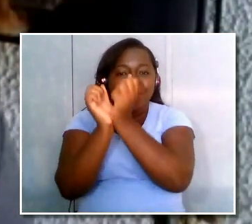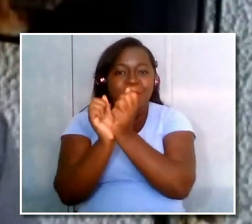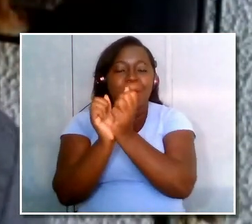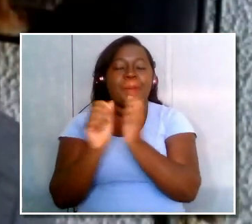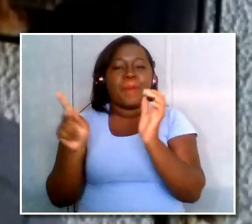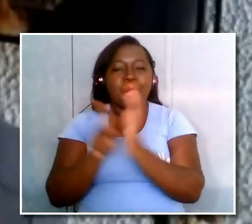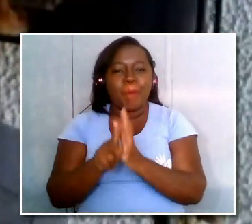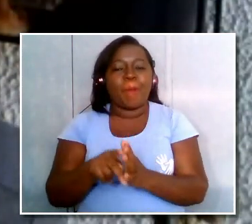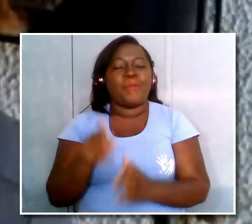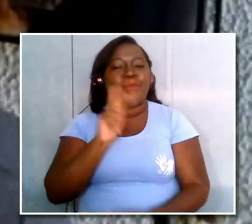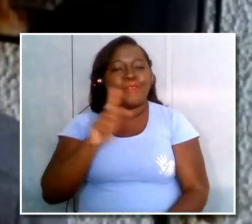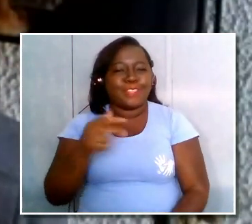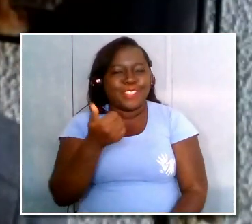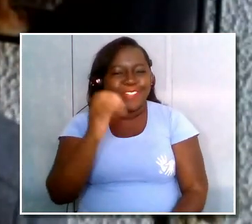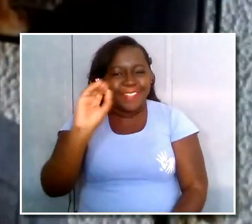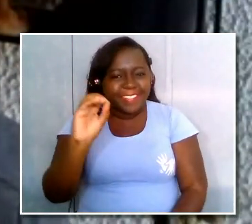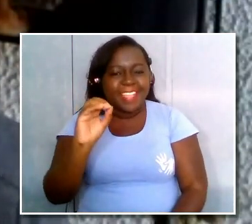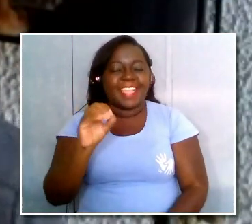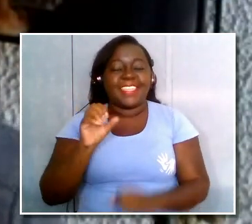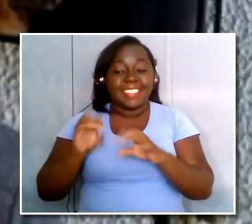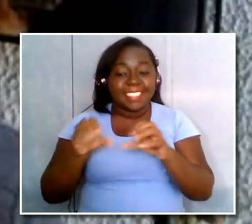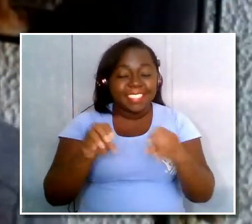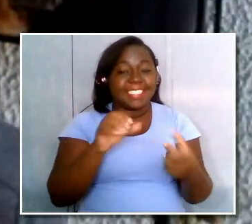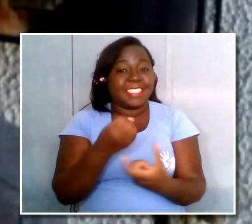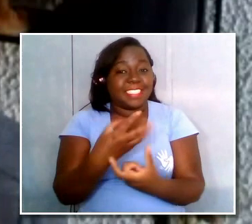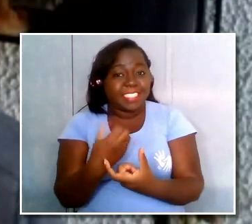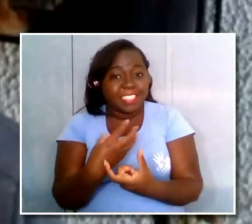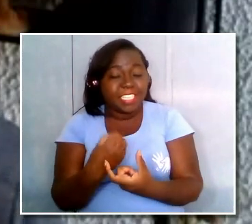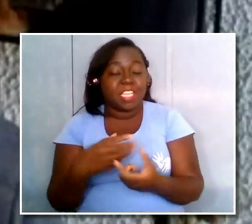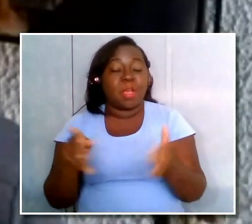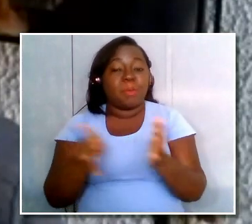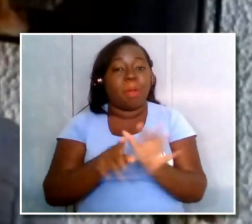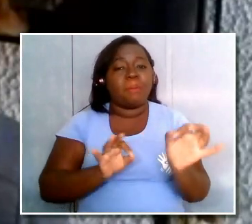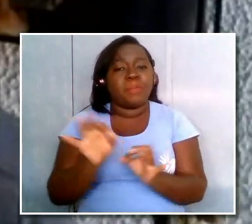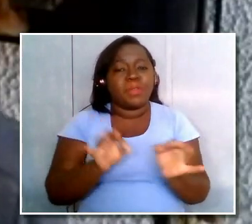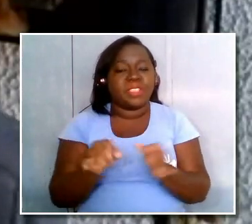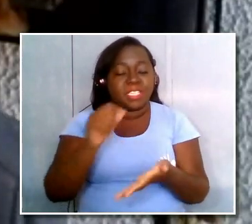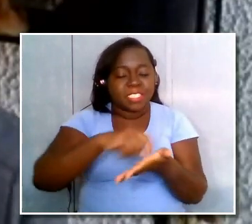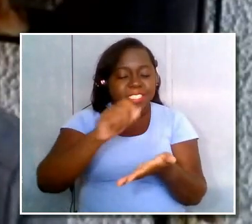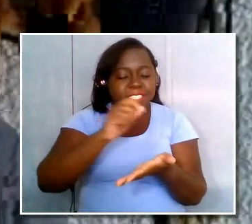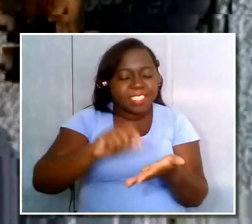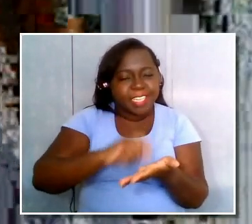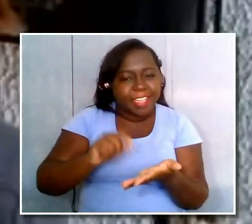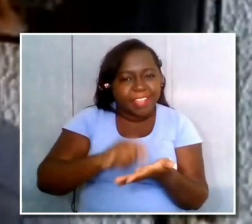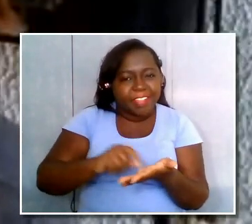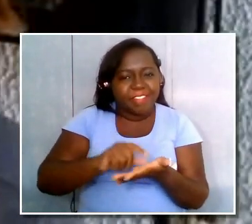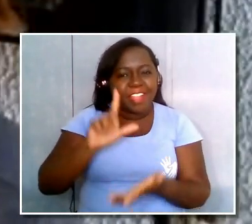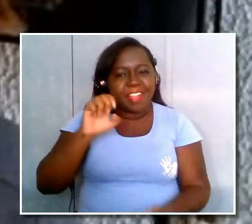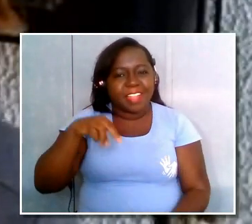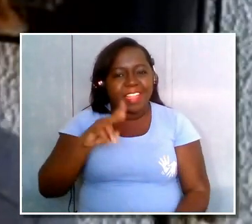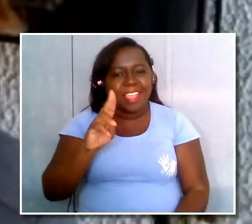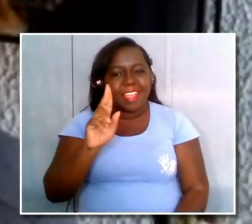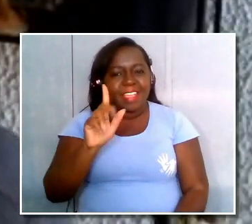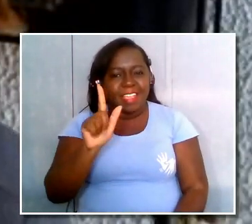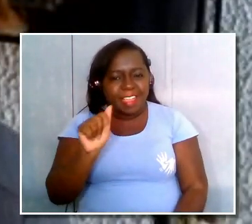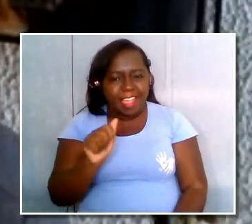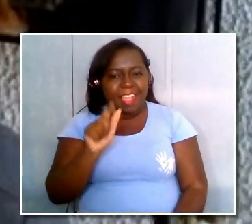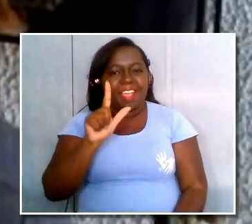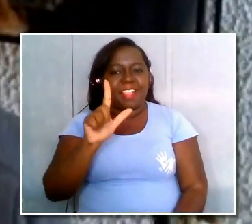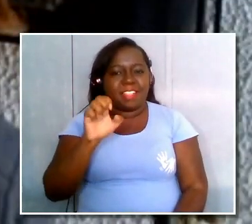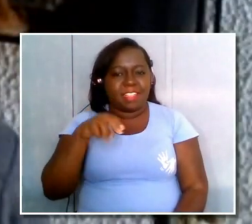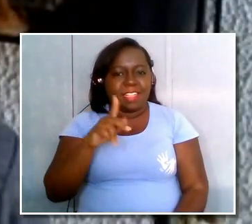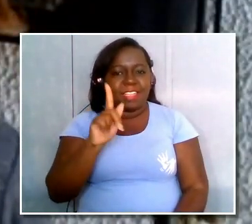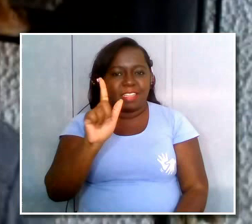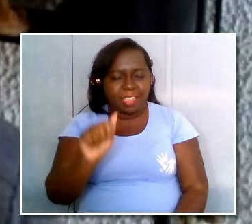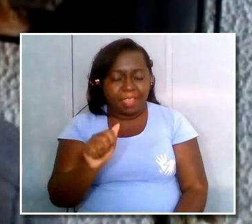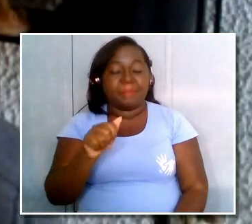na área de alfabetização, com o projeto Escrevendo com Lenga Lenga. Ela é colunista do blog de alfabetização da Nova